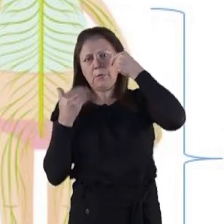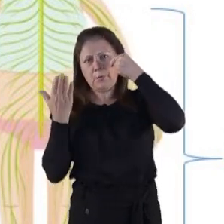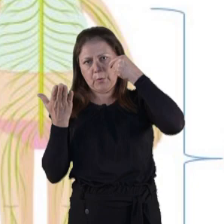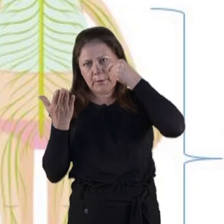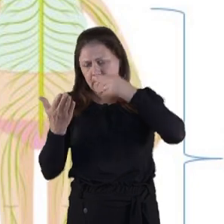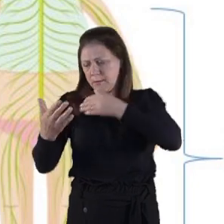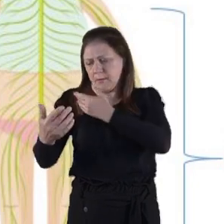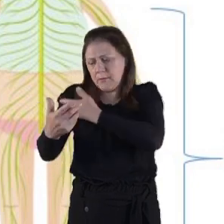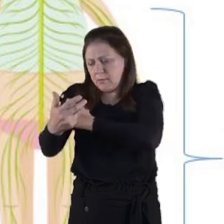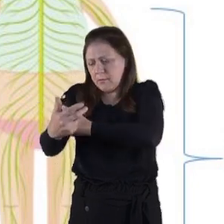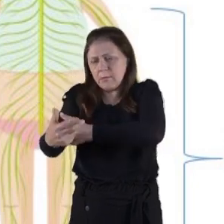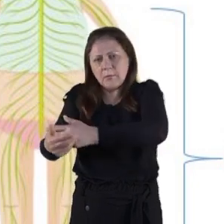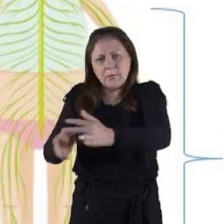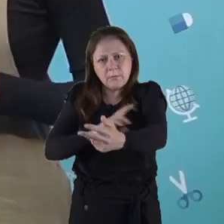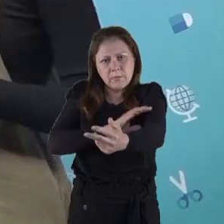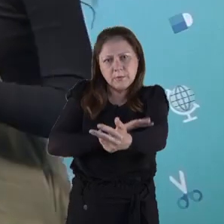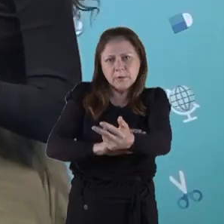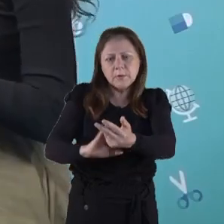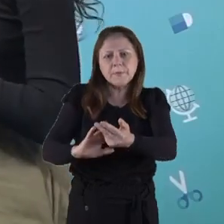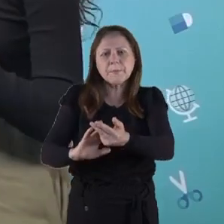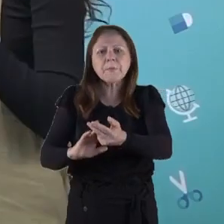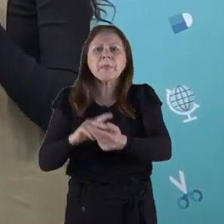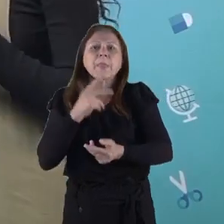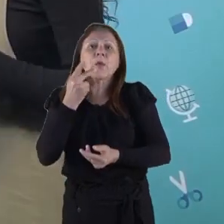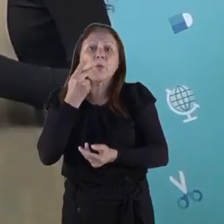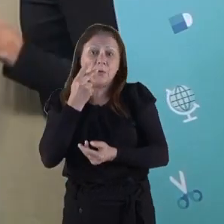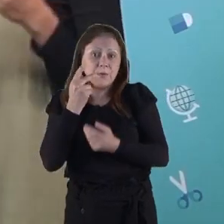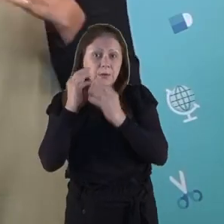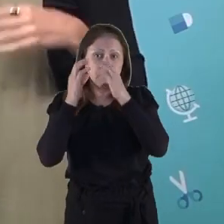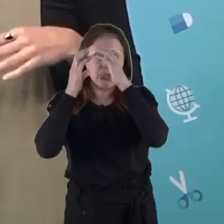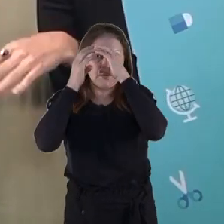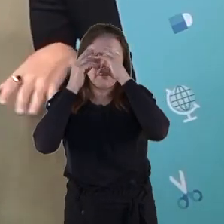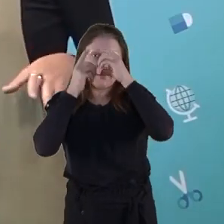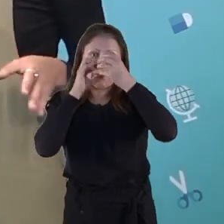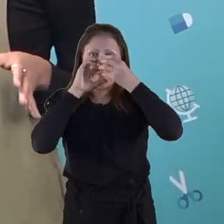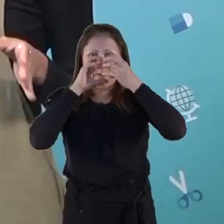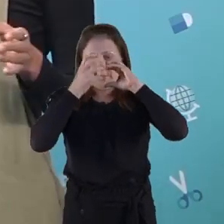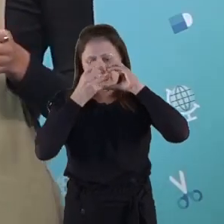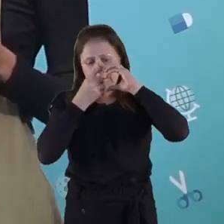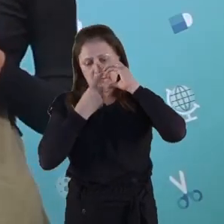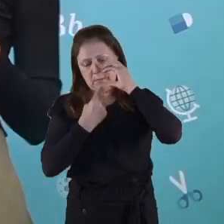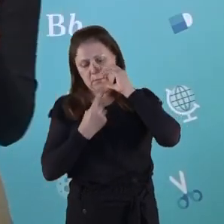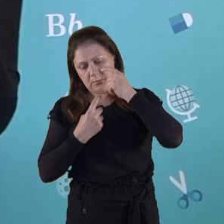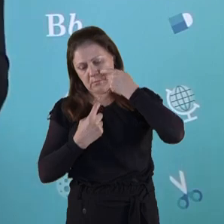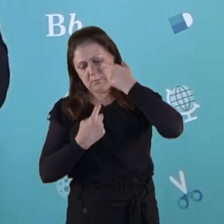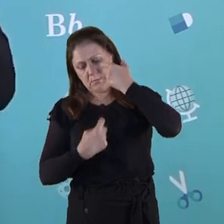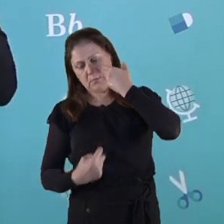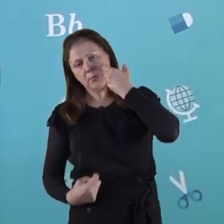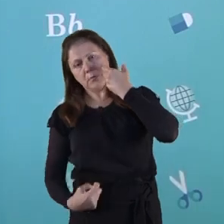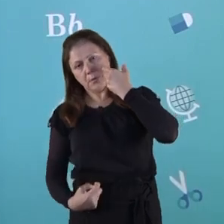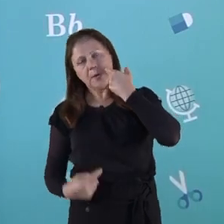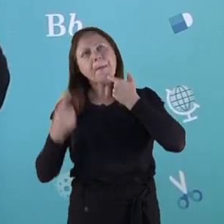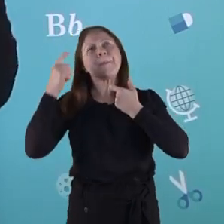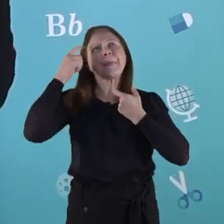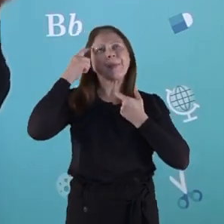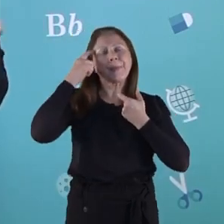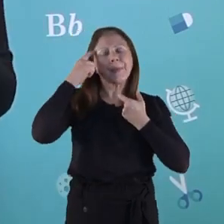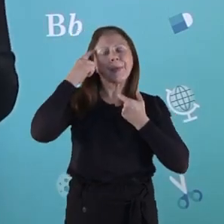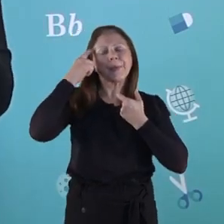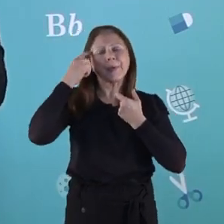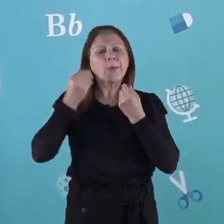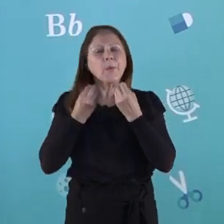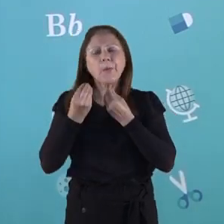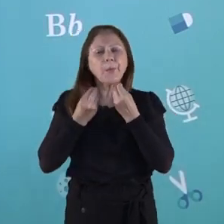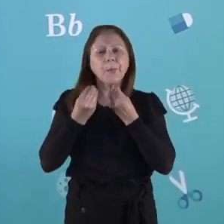nervoso periférico formado pelos nervos. Quando a gente está falando do sistema nervoso, a gente pensa muito também nas ações, né, nos